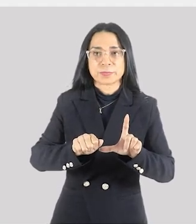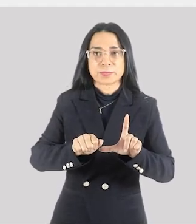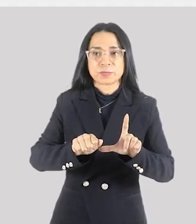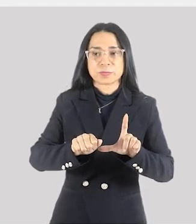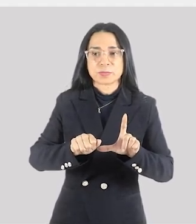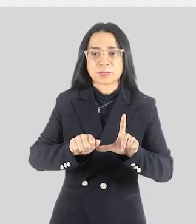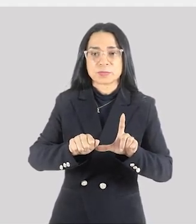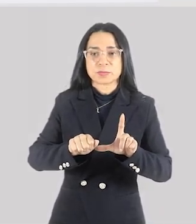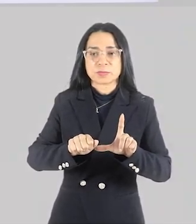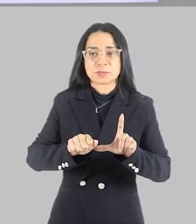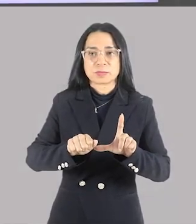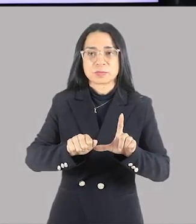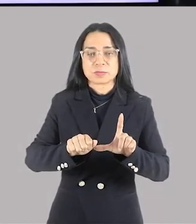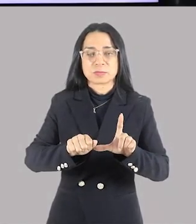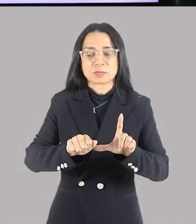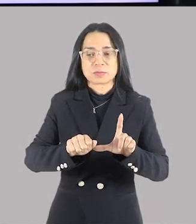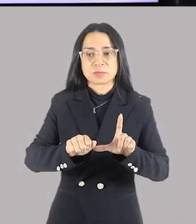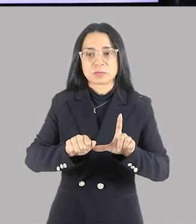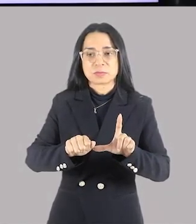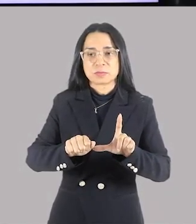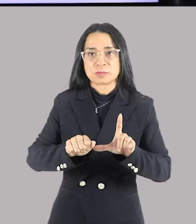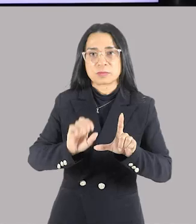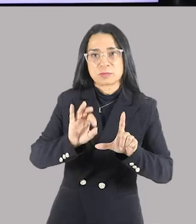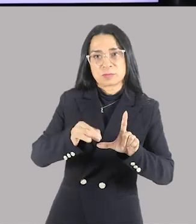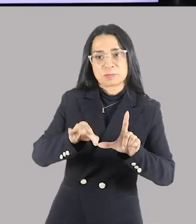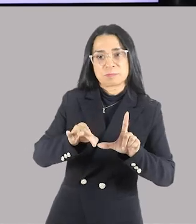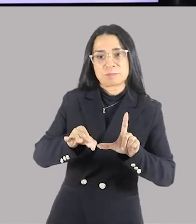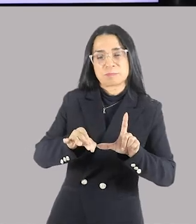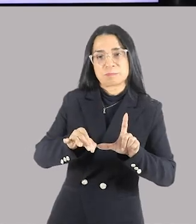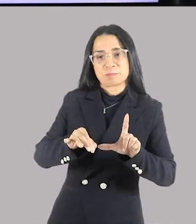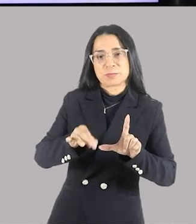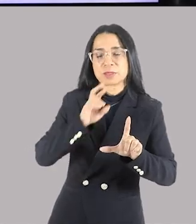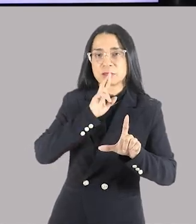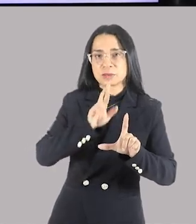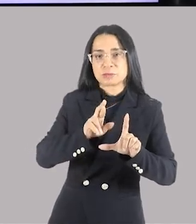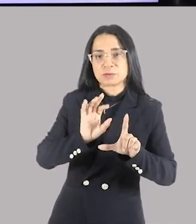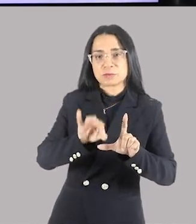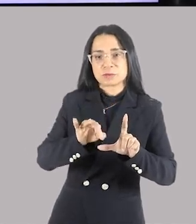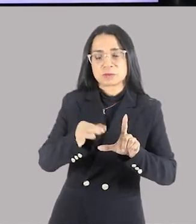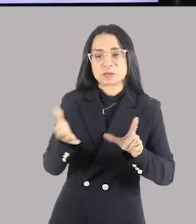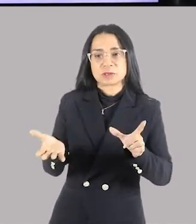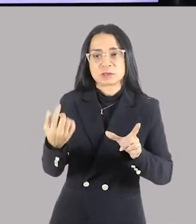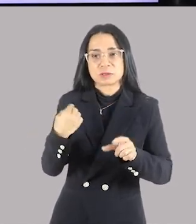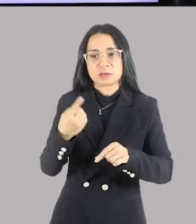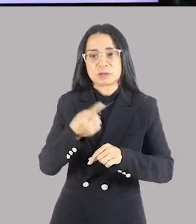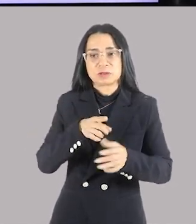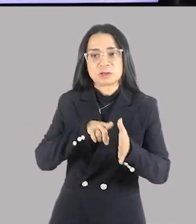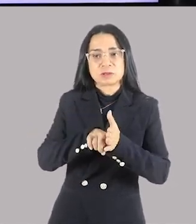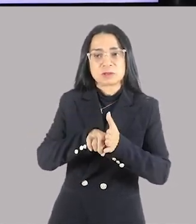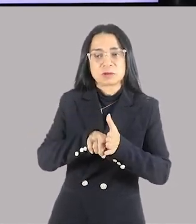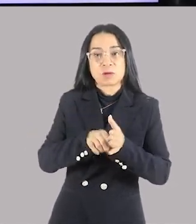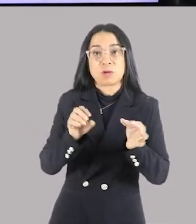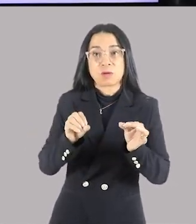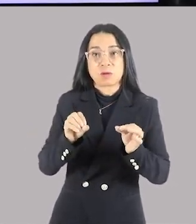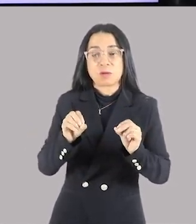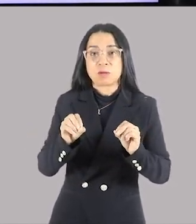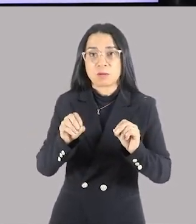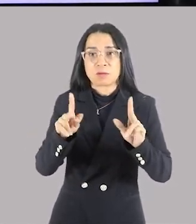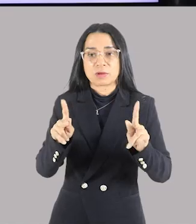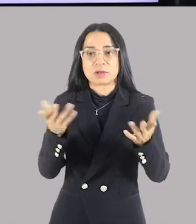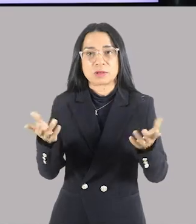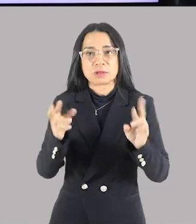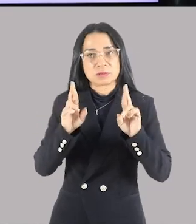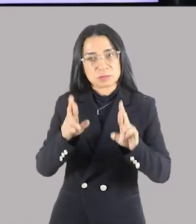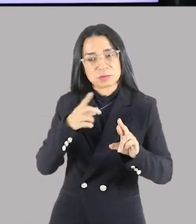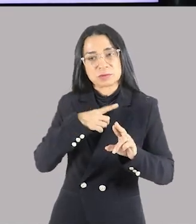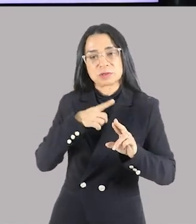atividades públicas de forma descentralizada, é a questão correta, é o gabarito da nossa questão, perfeito? Bom, eu espero